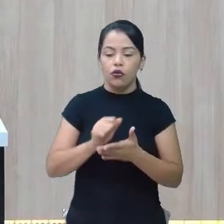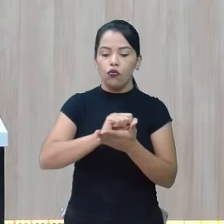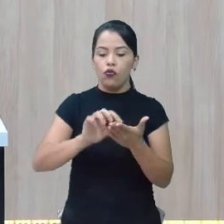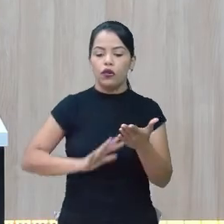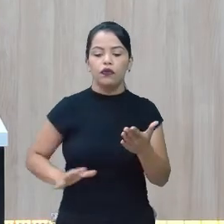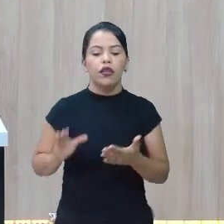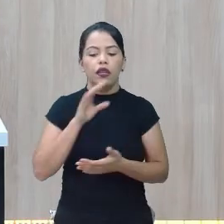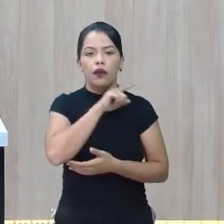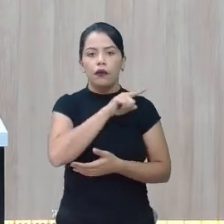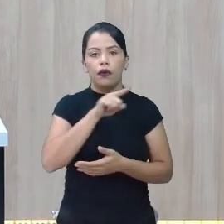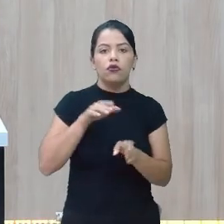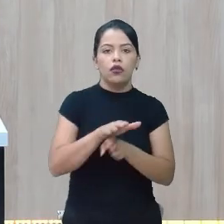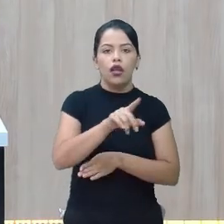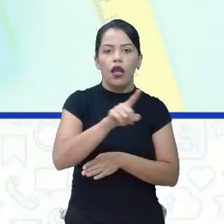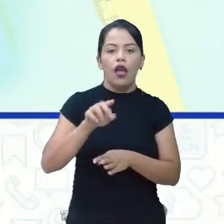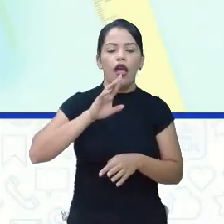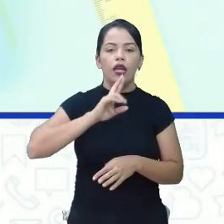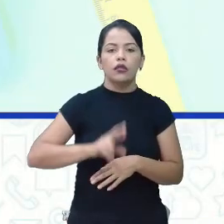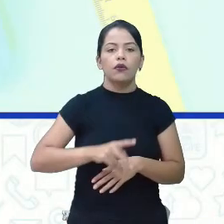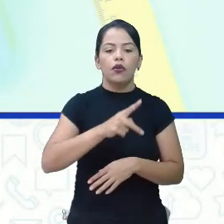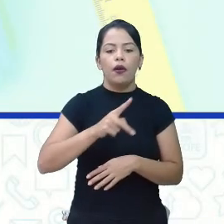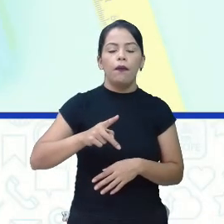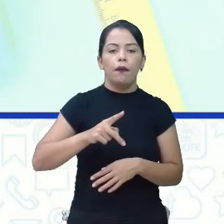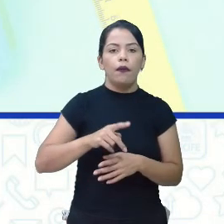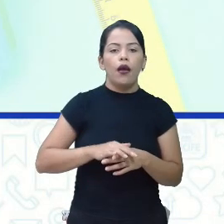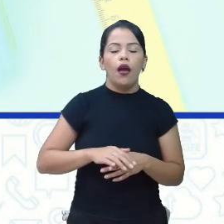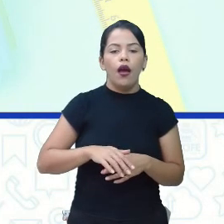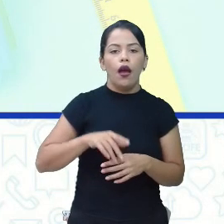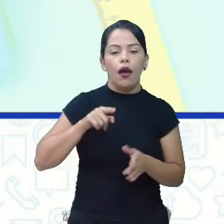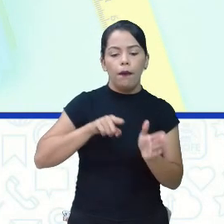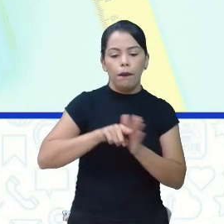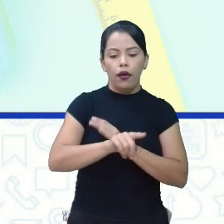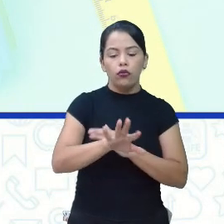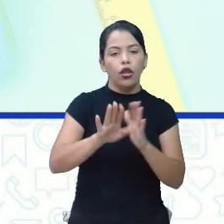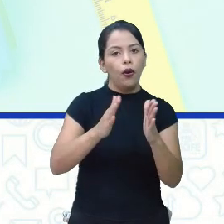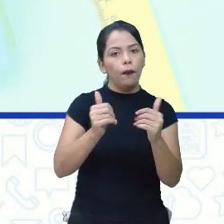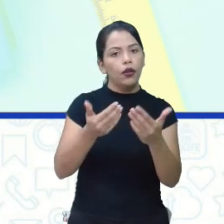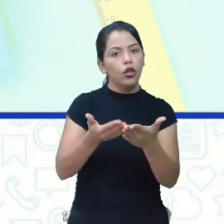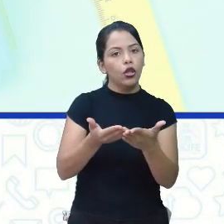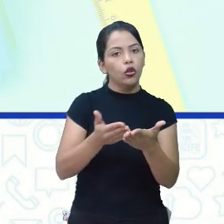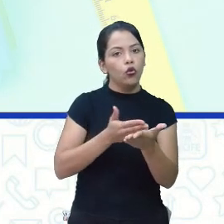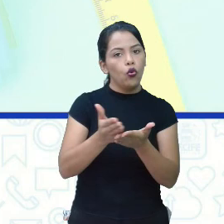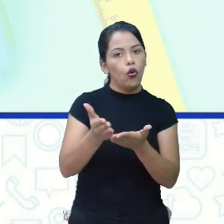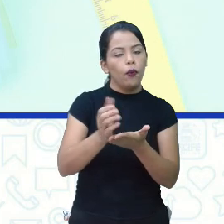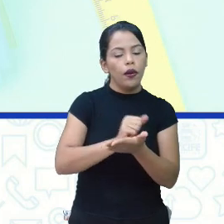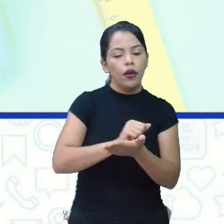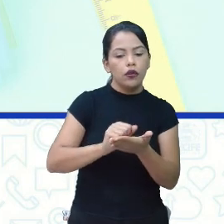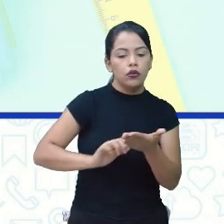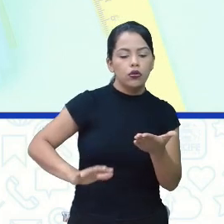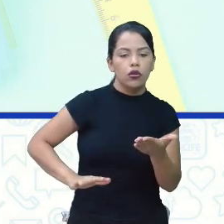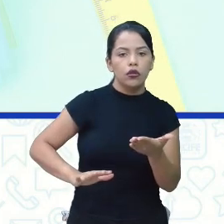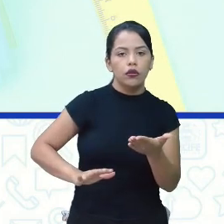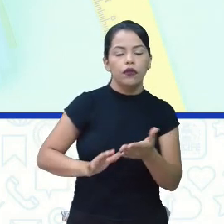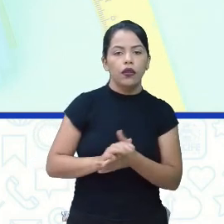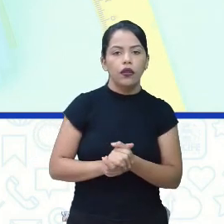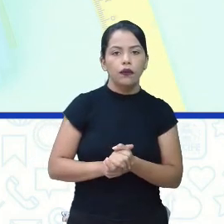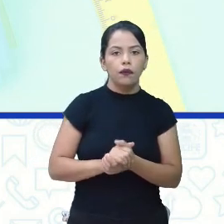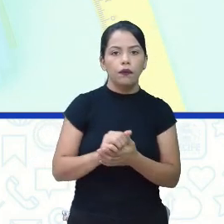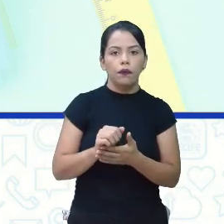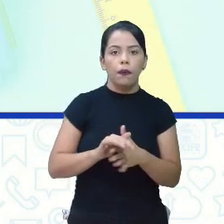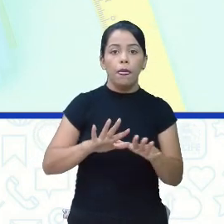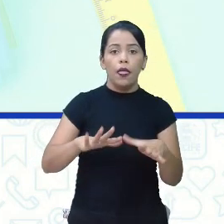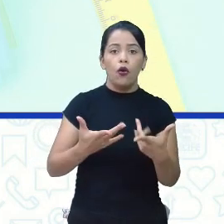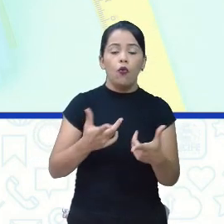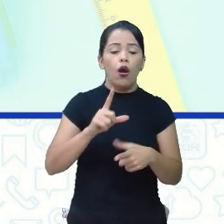para vocês é responder a pergunta que eu pedi no começo alguns materiais. Ó, qual foi o objeto que você escolheu no início da